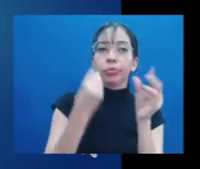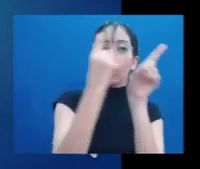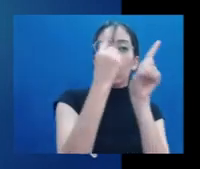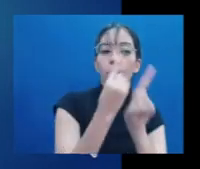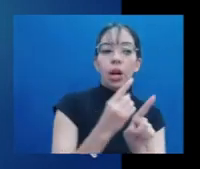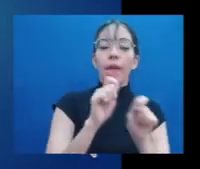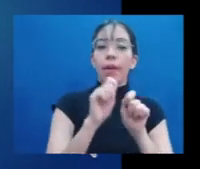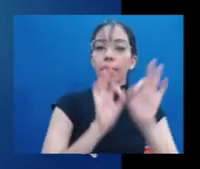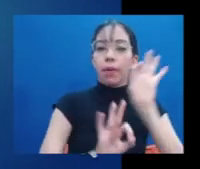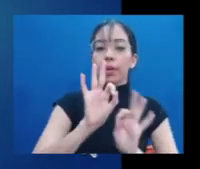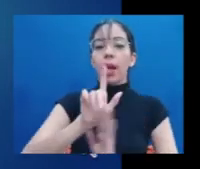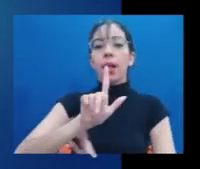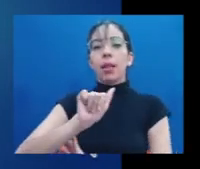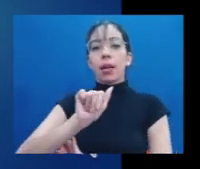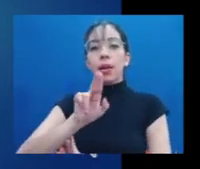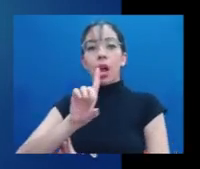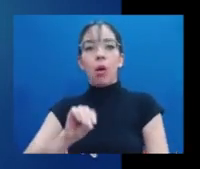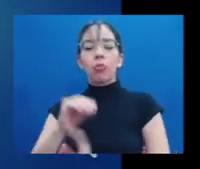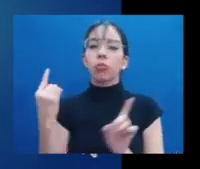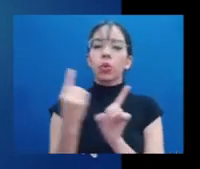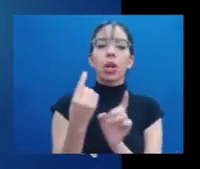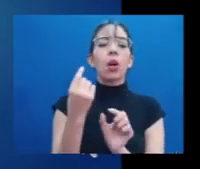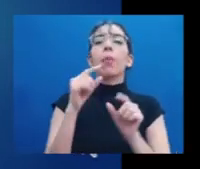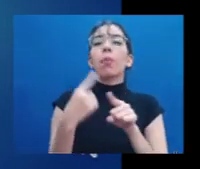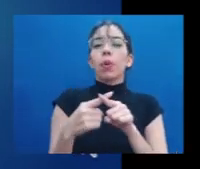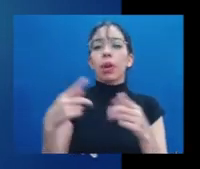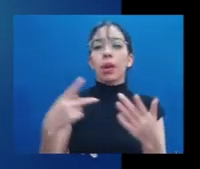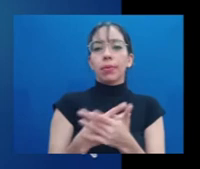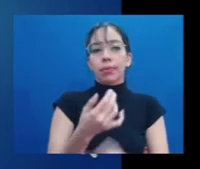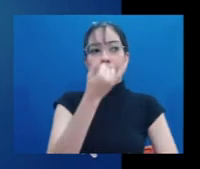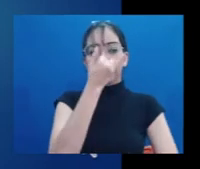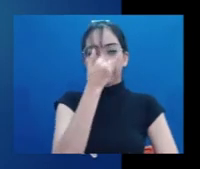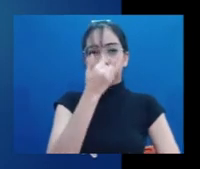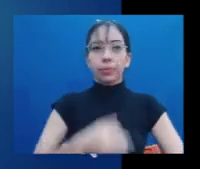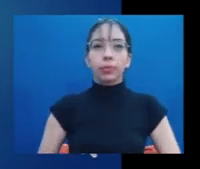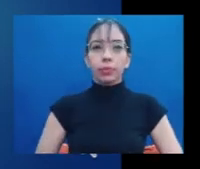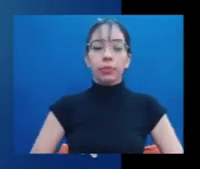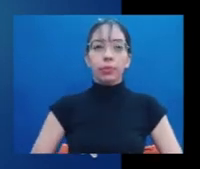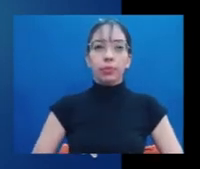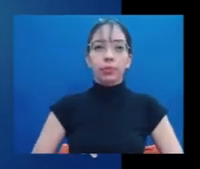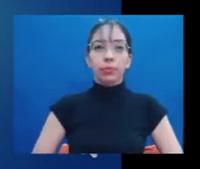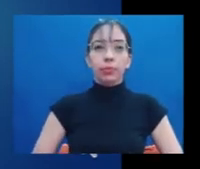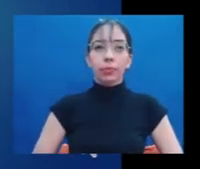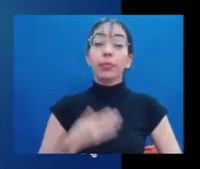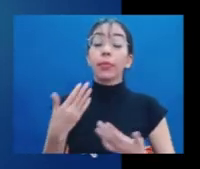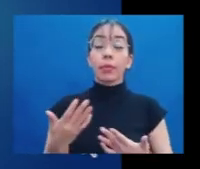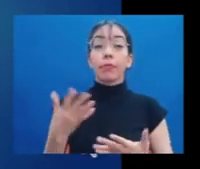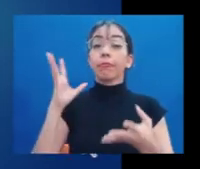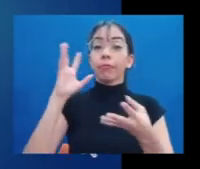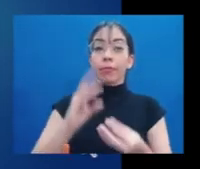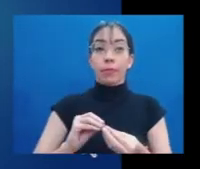relevante dentro desse laboratório. Bem, a perícia da Polícia Federal ela é acionada, ela tem que entrar para